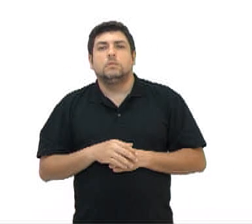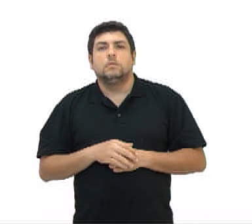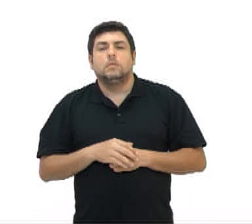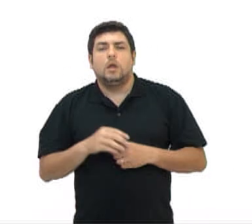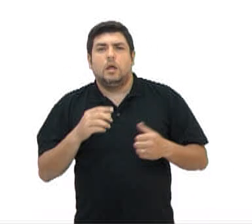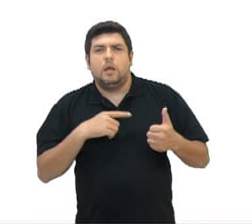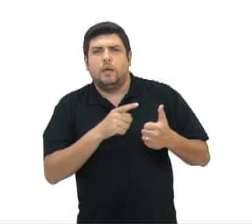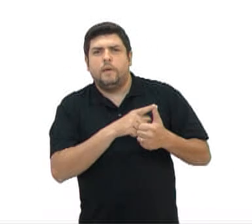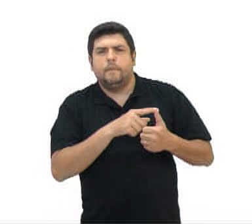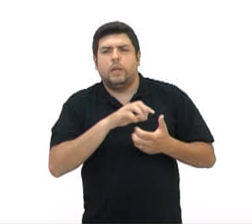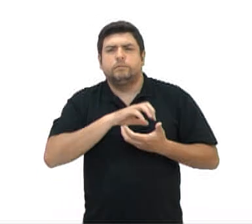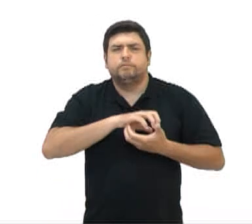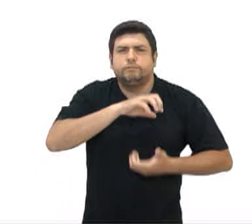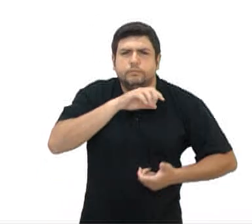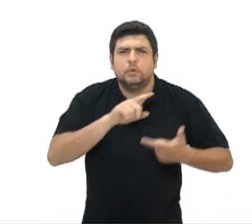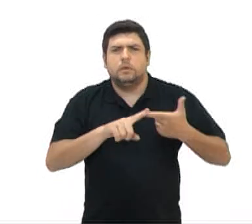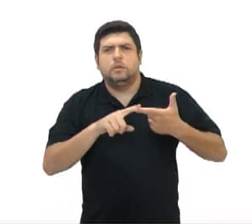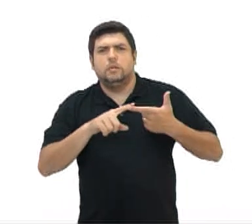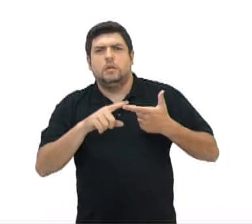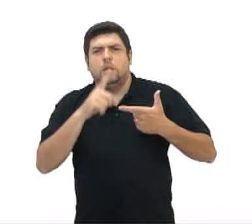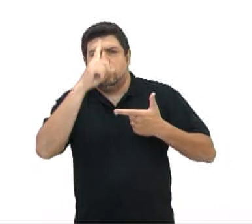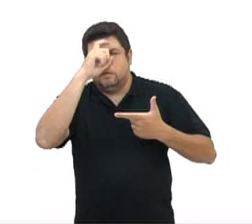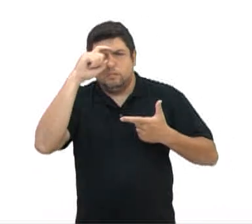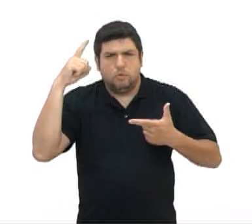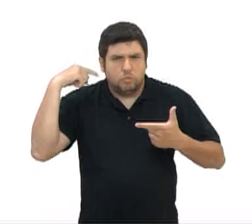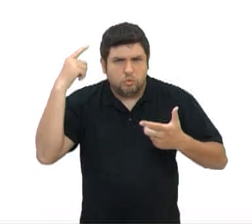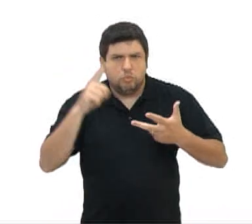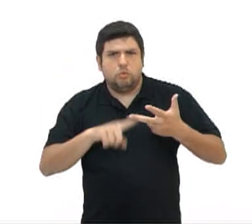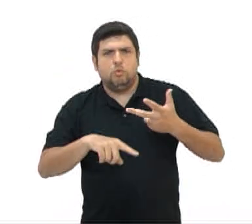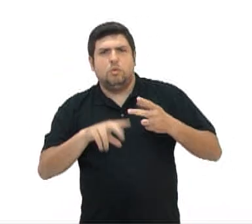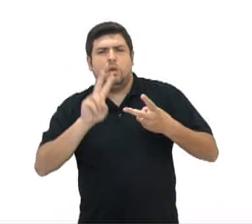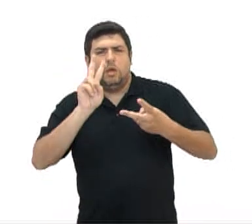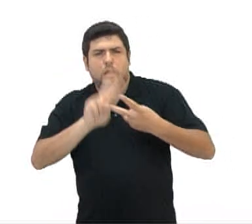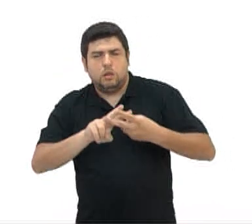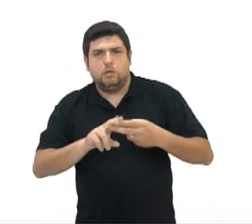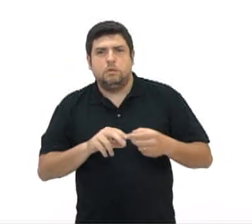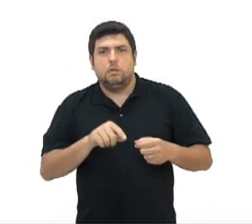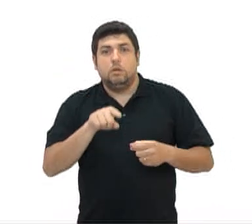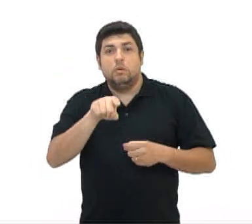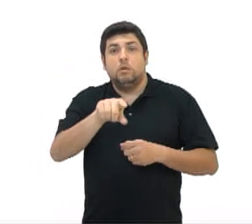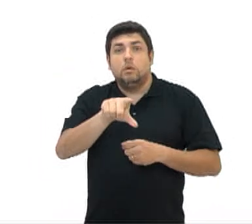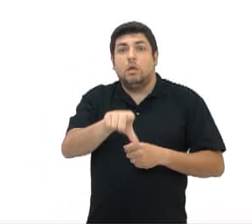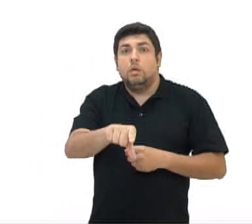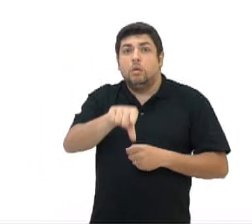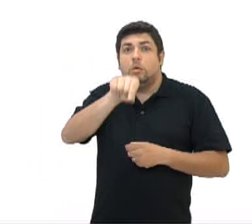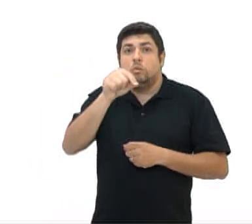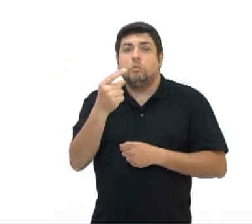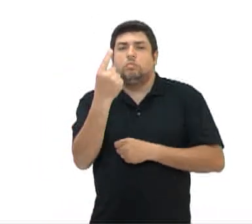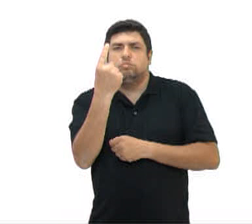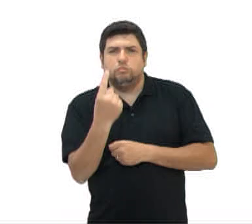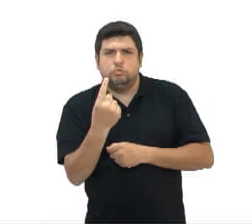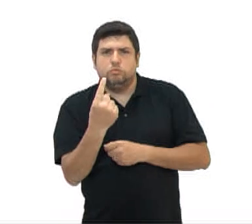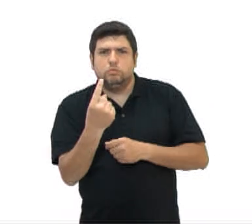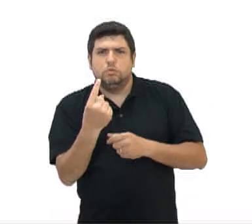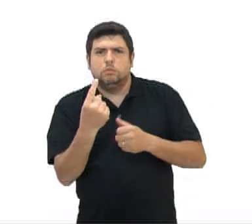asilos, manicômios, educandários, prisões e enumere as suas características. Pense.